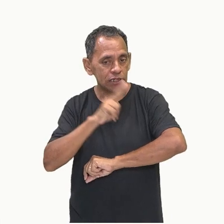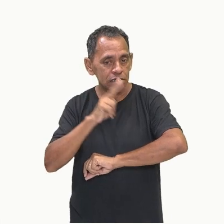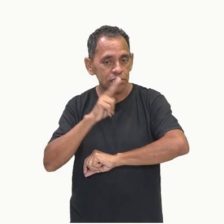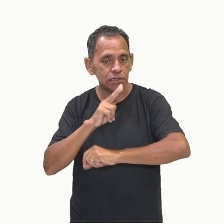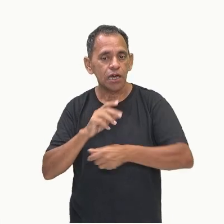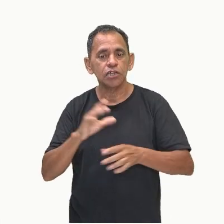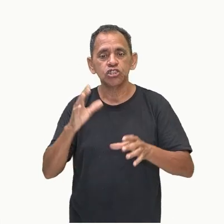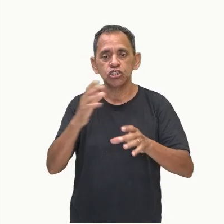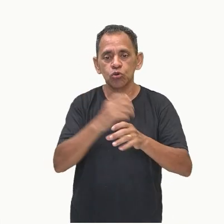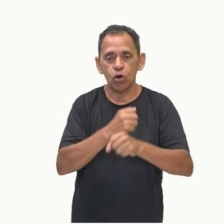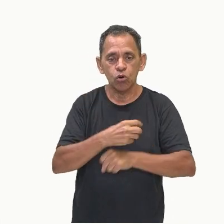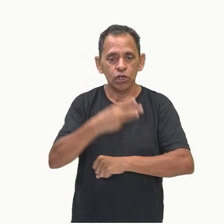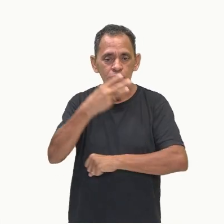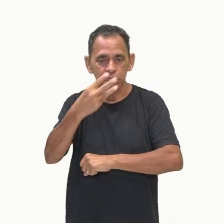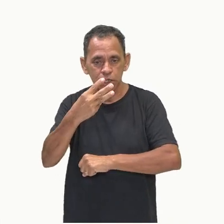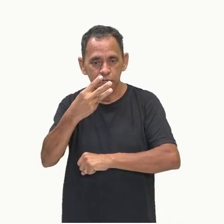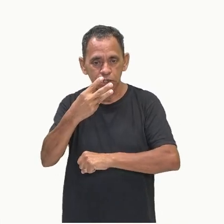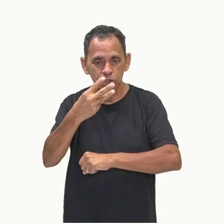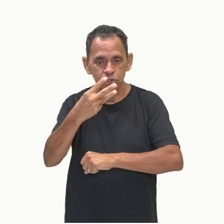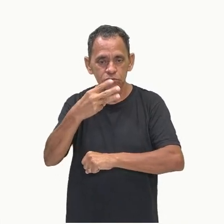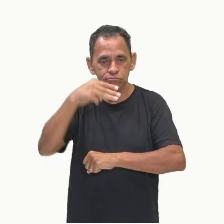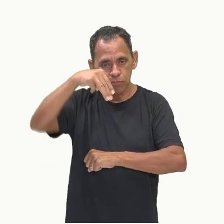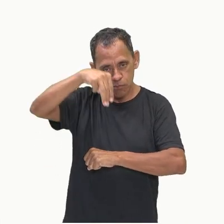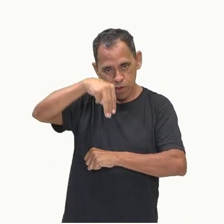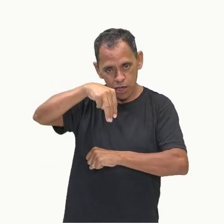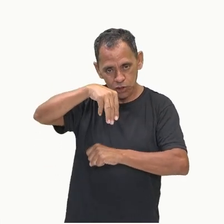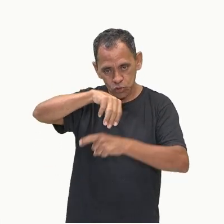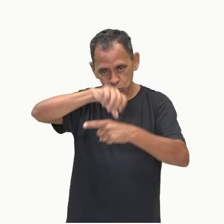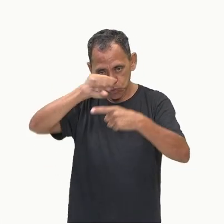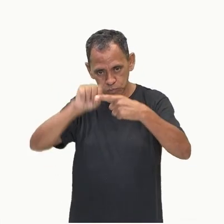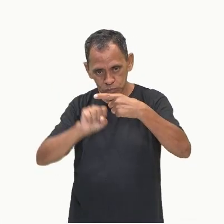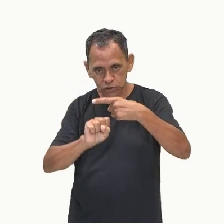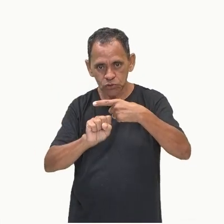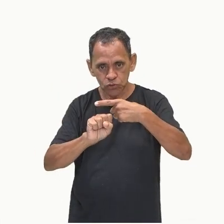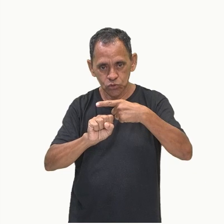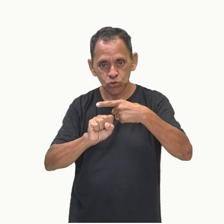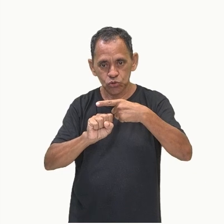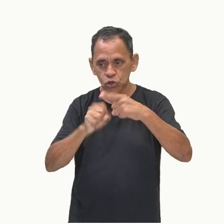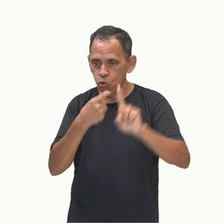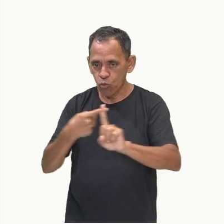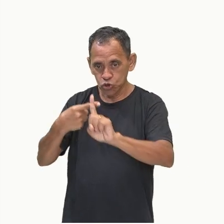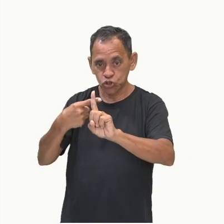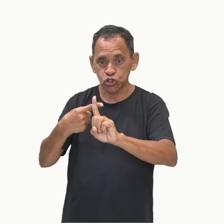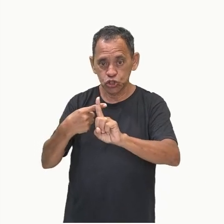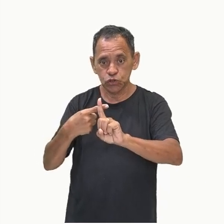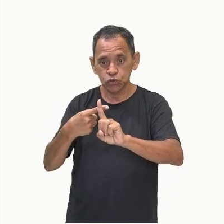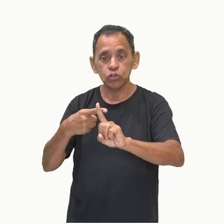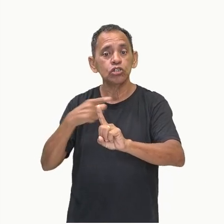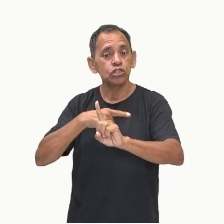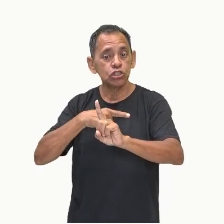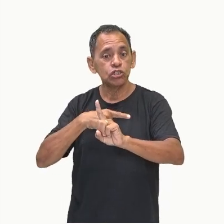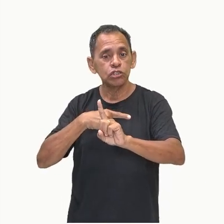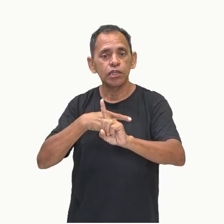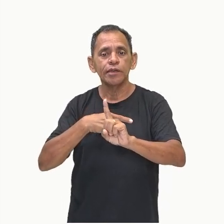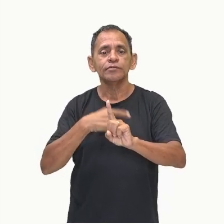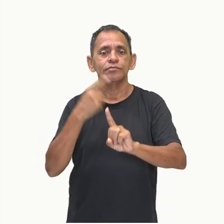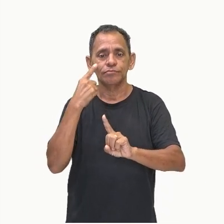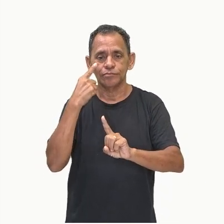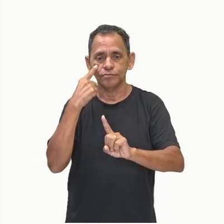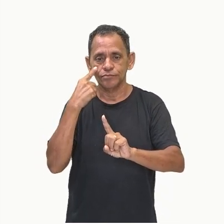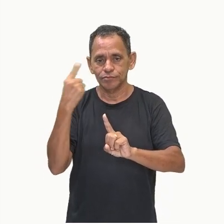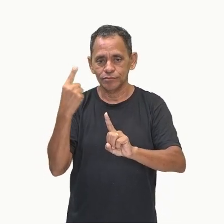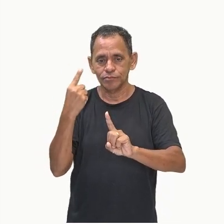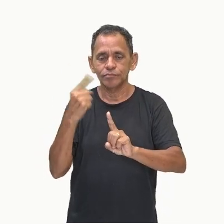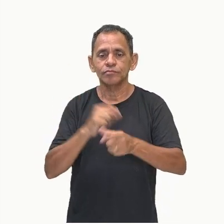igual a 3 m/s positivo porque tem um sinal Dea na frente do três ó